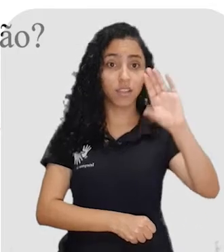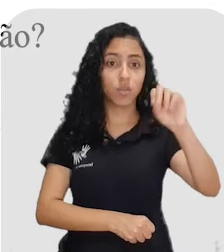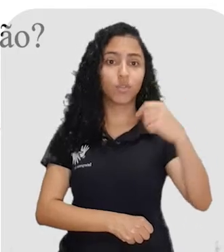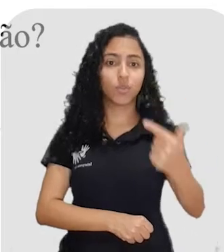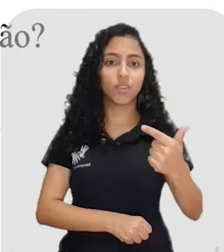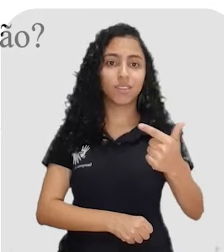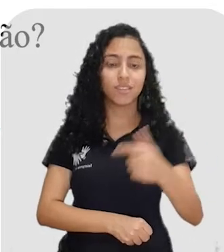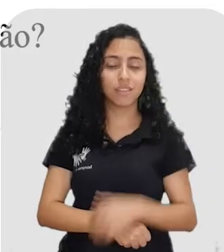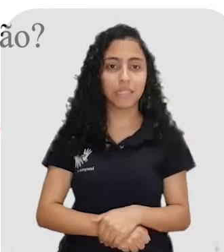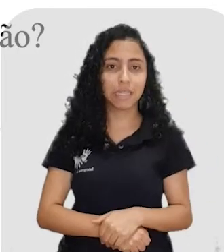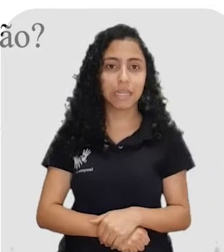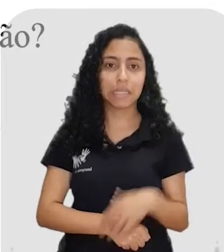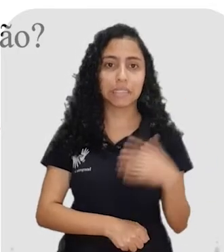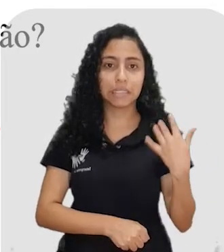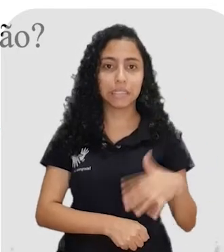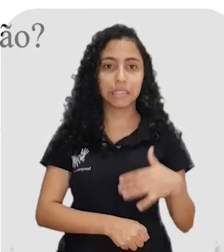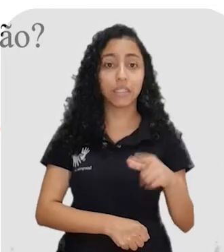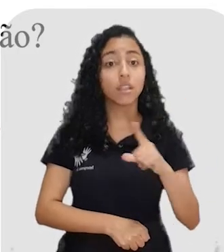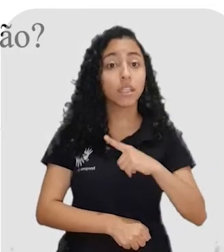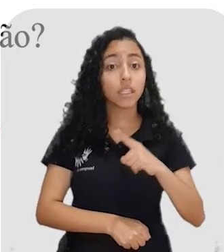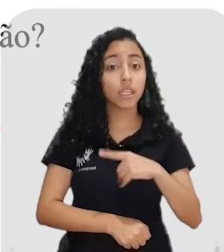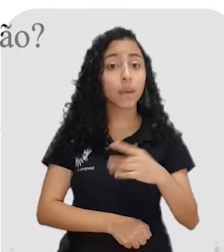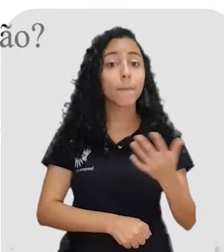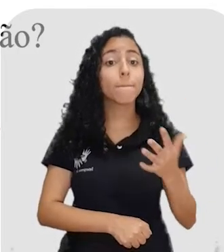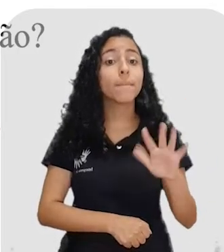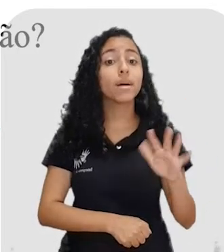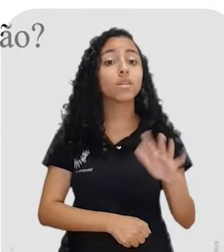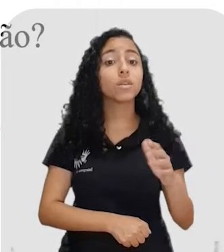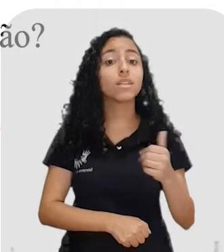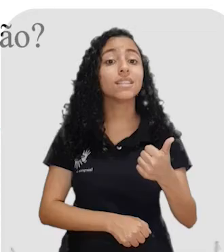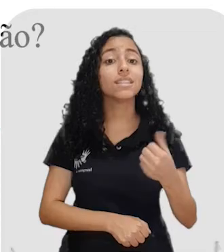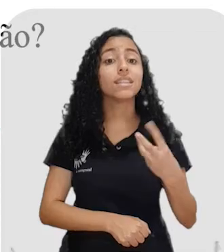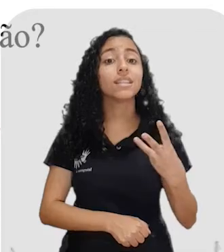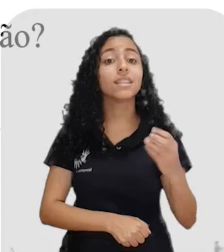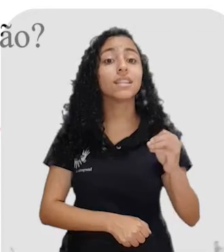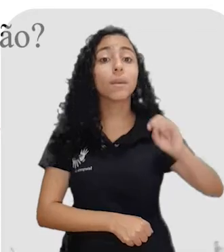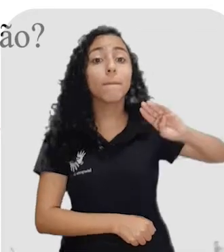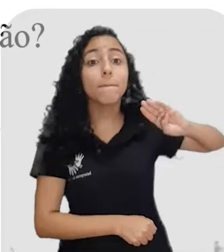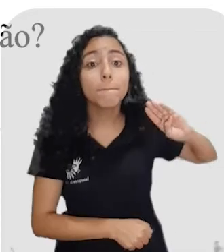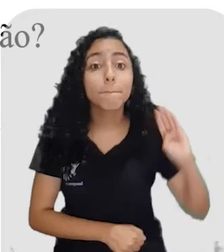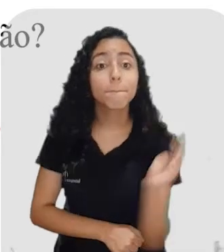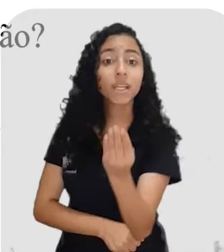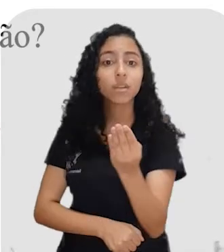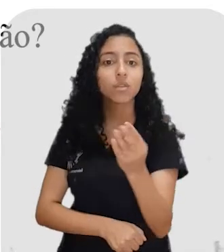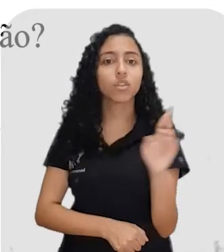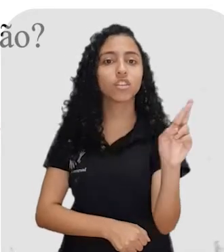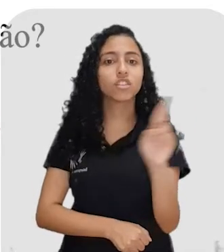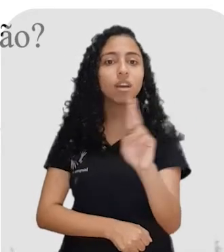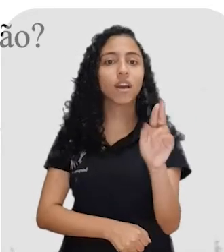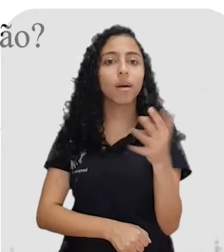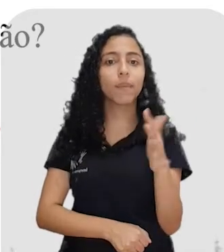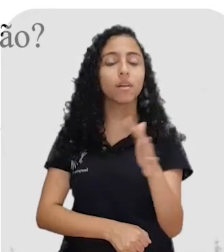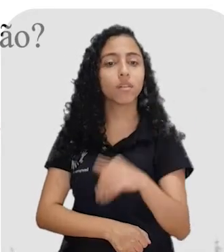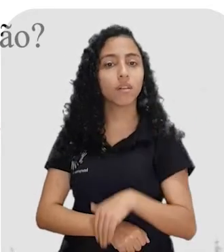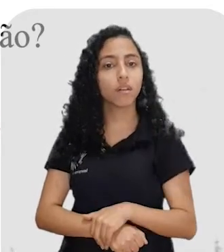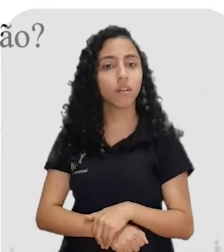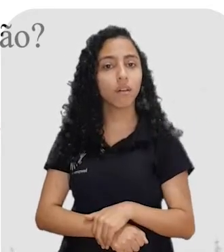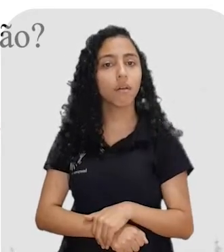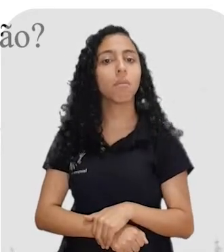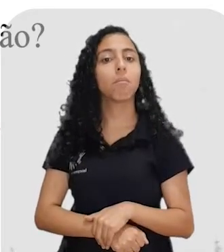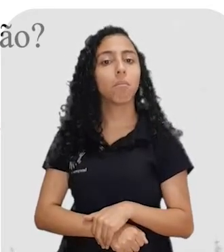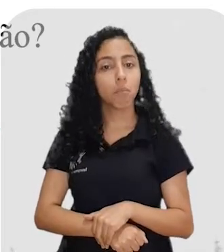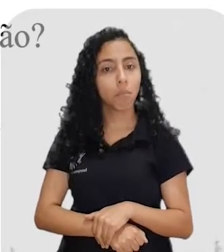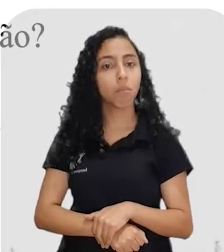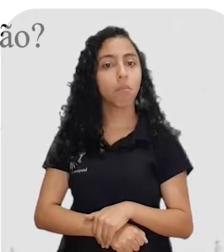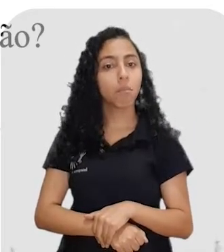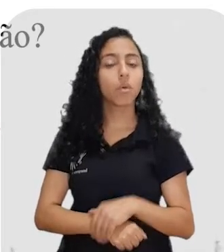esse estoque teria um valor estimado em 130 bilhões de reais. Então, isso é uma outra